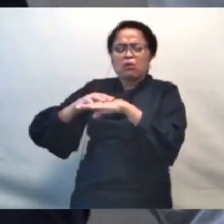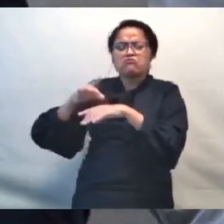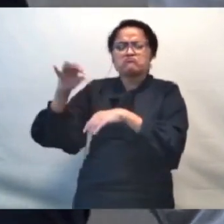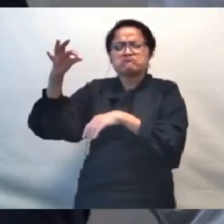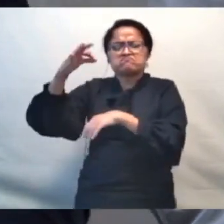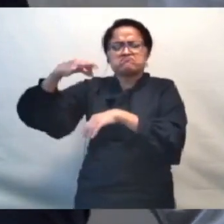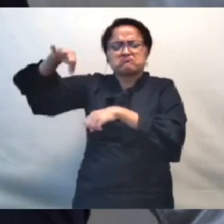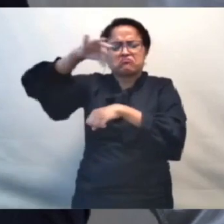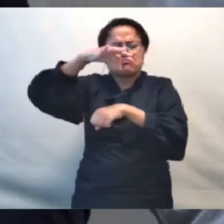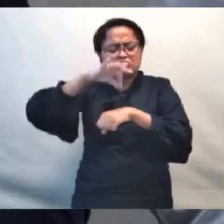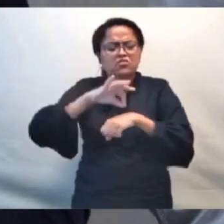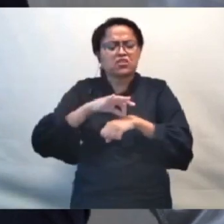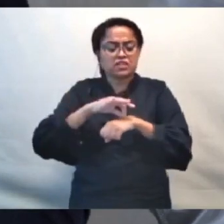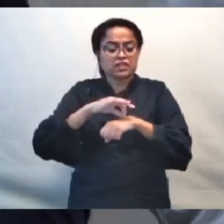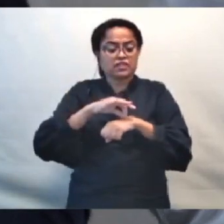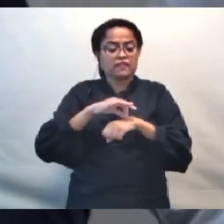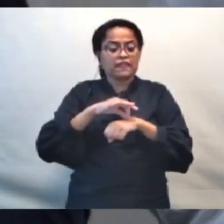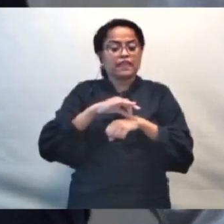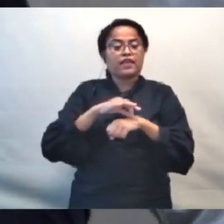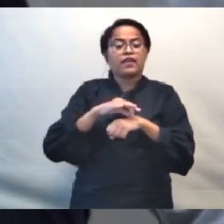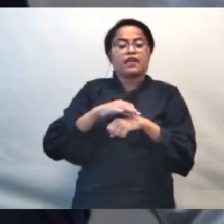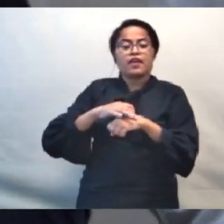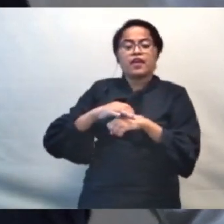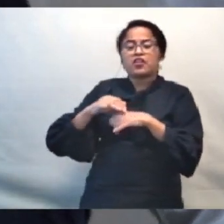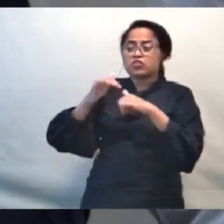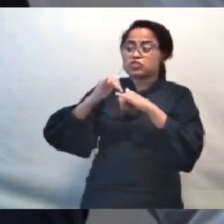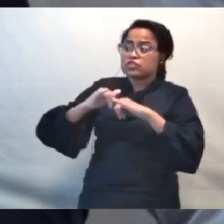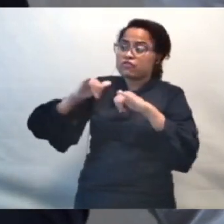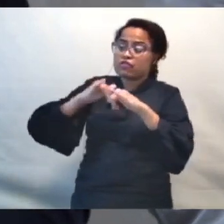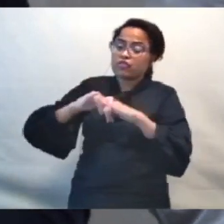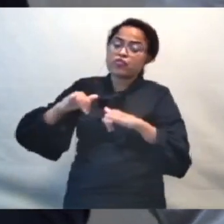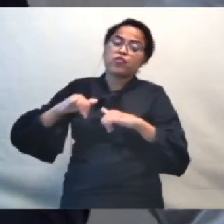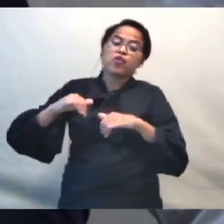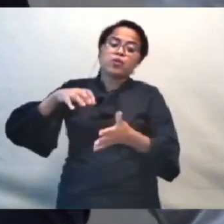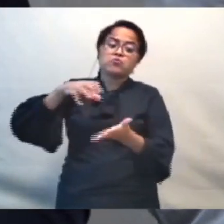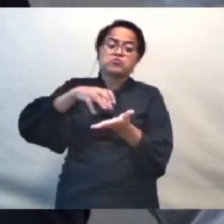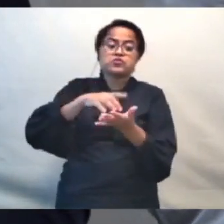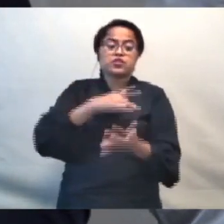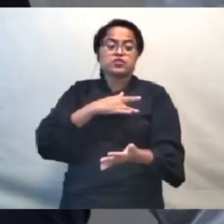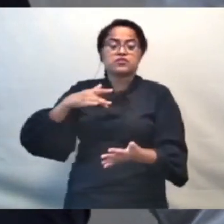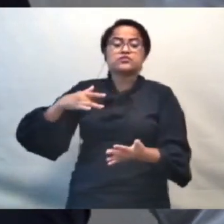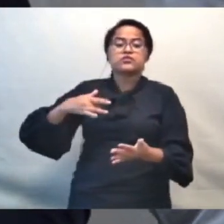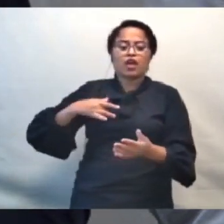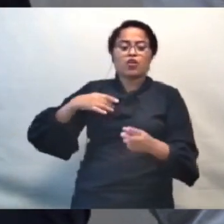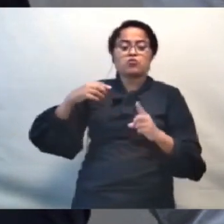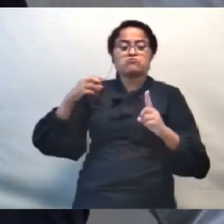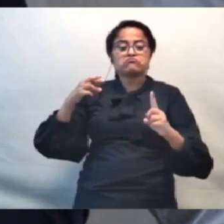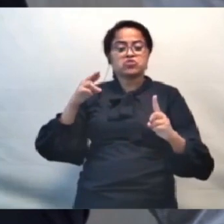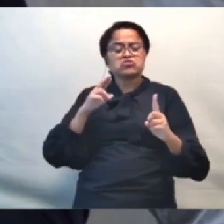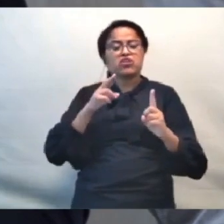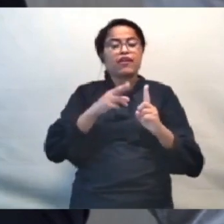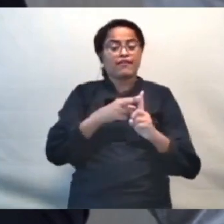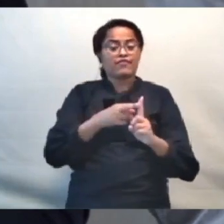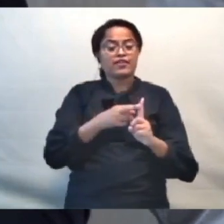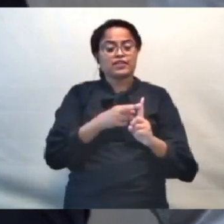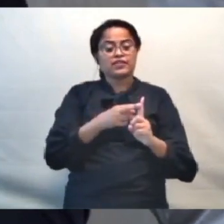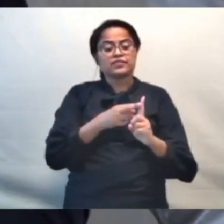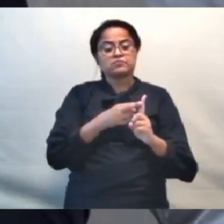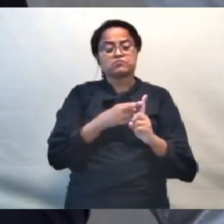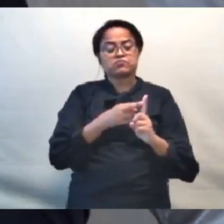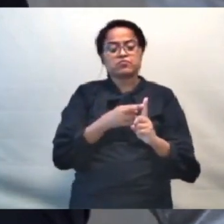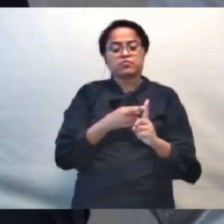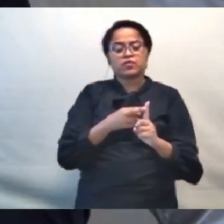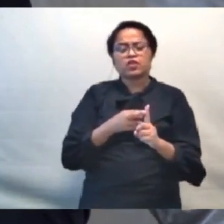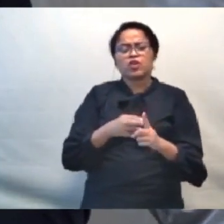de referência, que identifica os quarteirões que serão objeto de mutirão de dengue. Toda semana são feitos mutirões de dengue